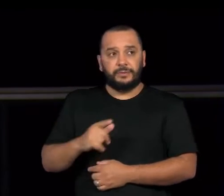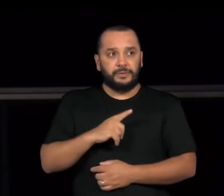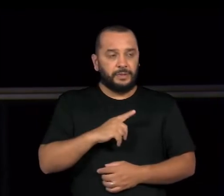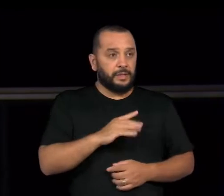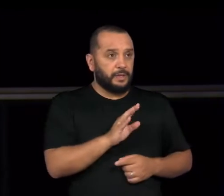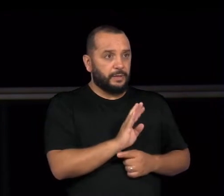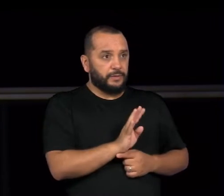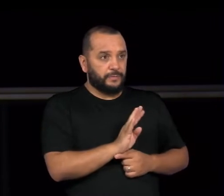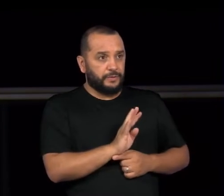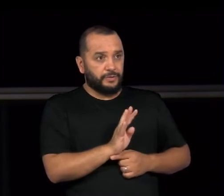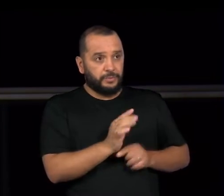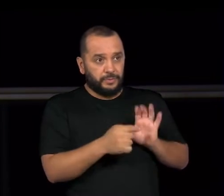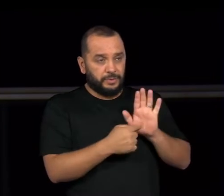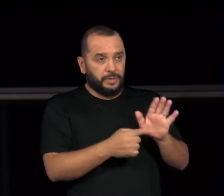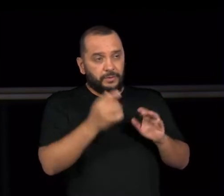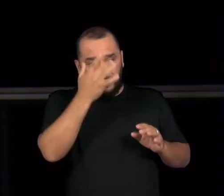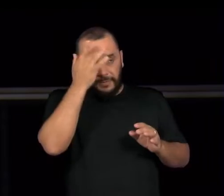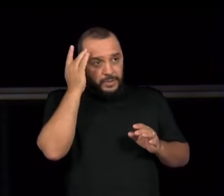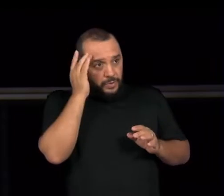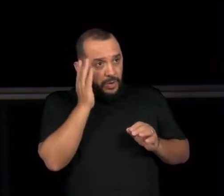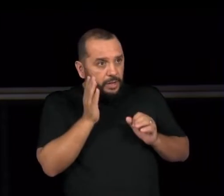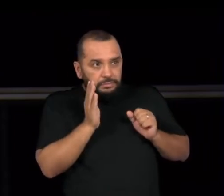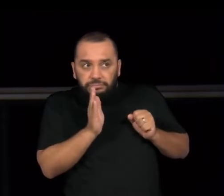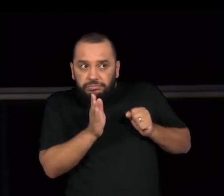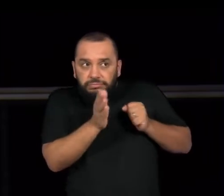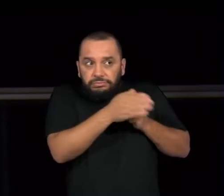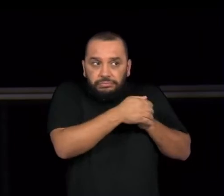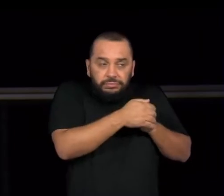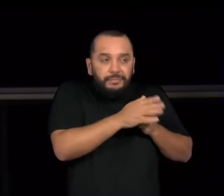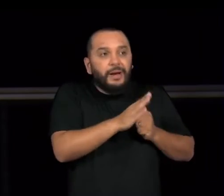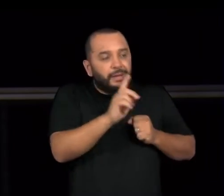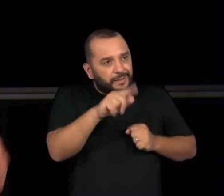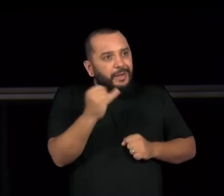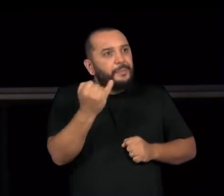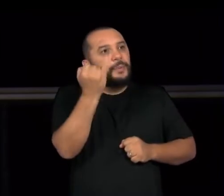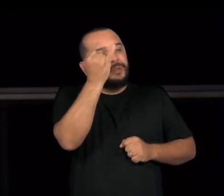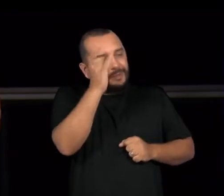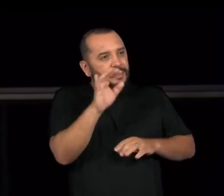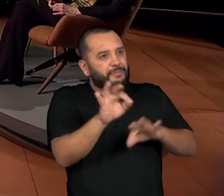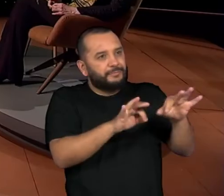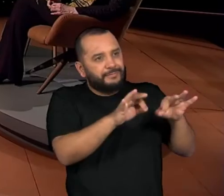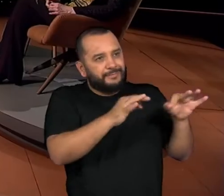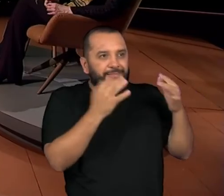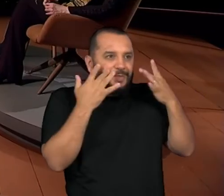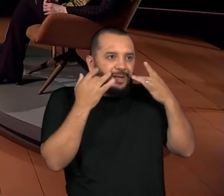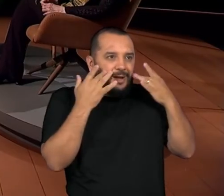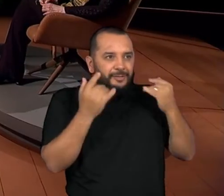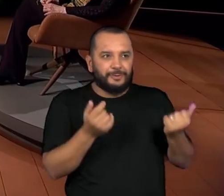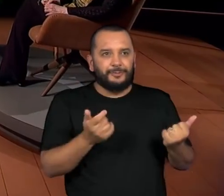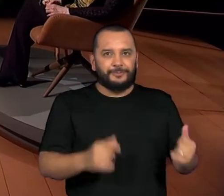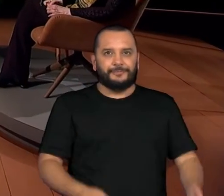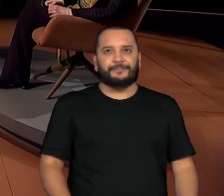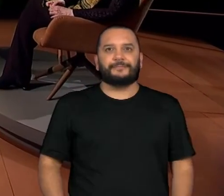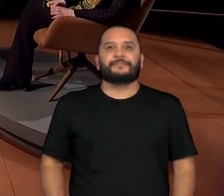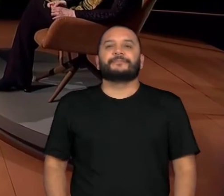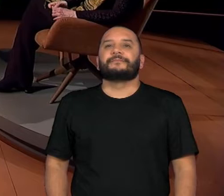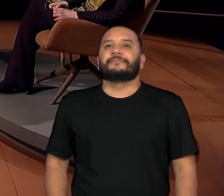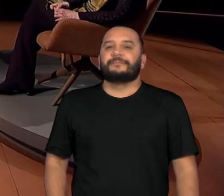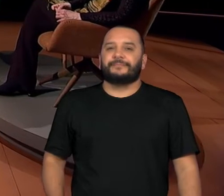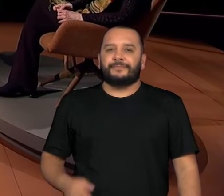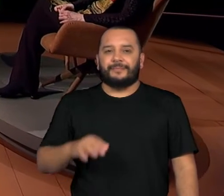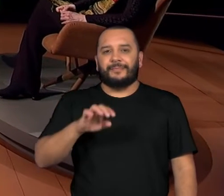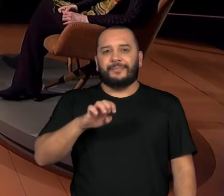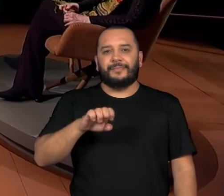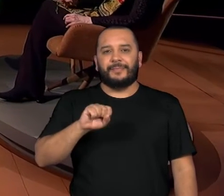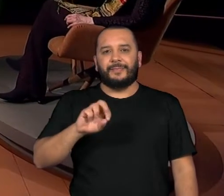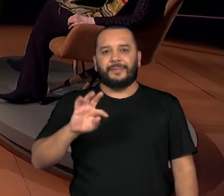palco, mas que é fundamental em qualquer produção teatral. Olha só. A ver. Querida Esther,